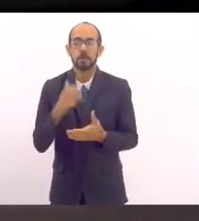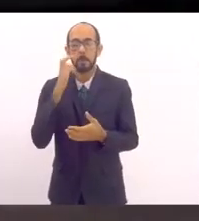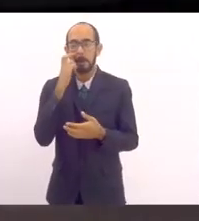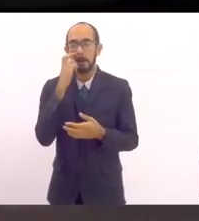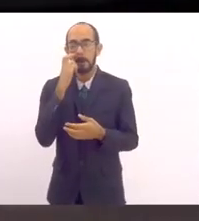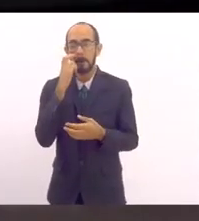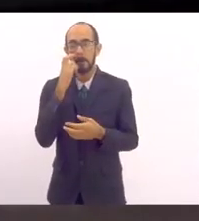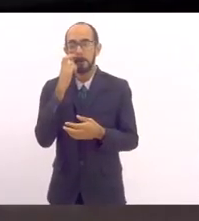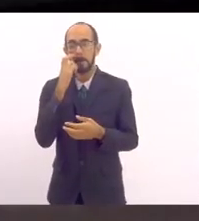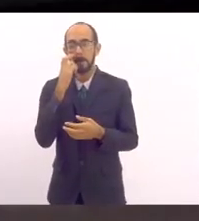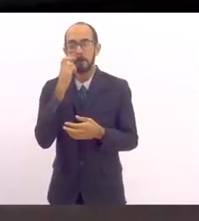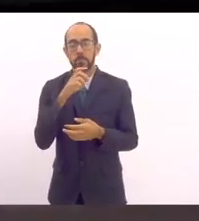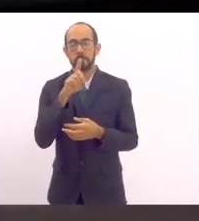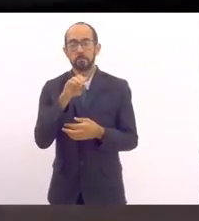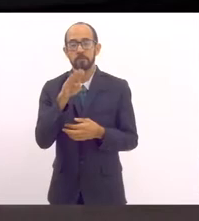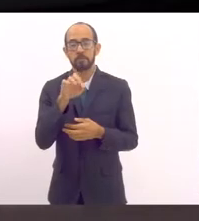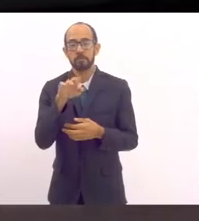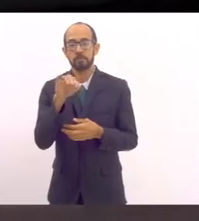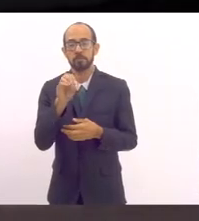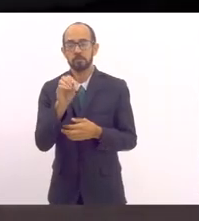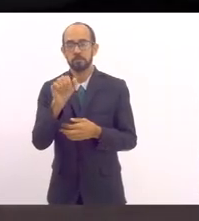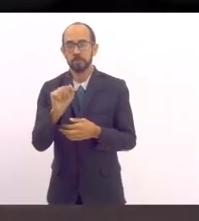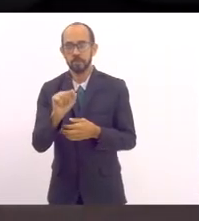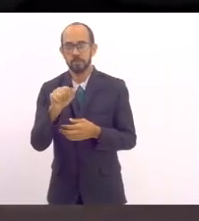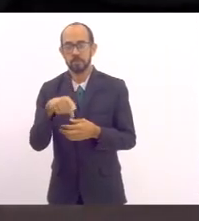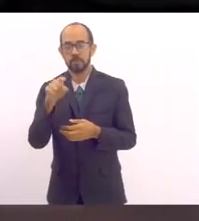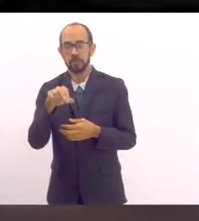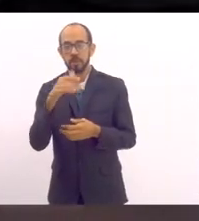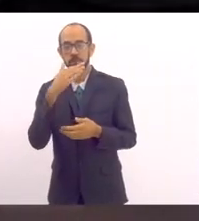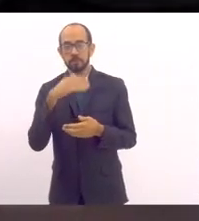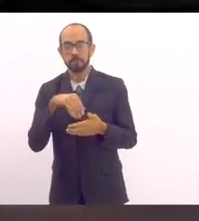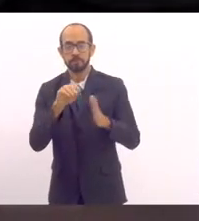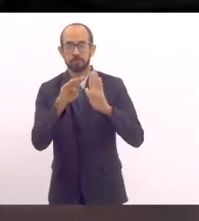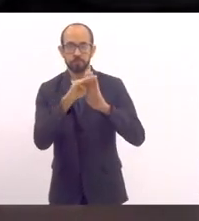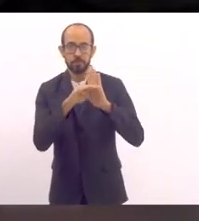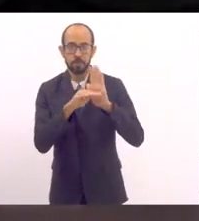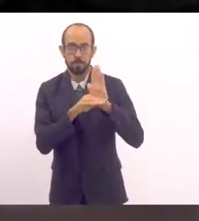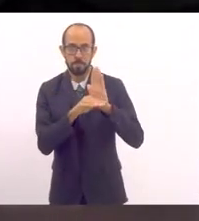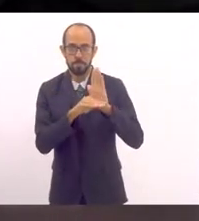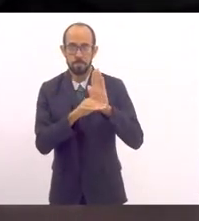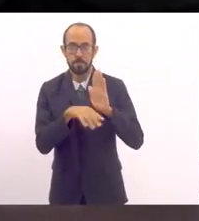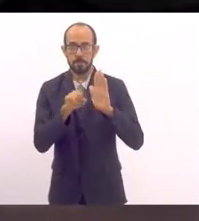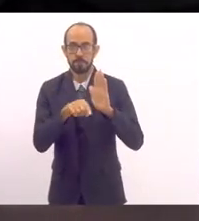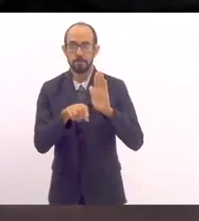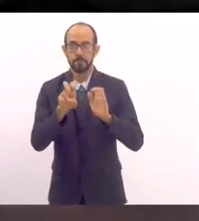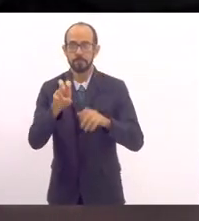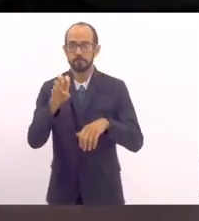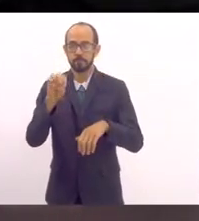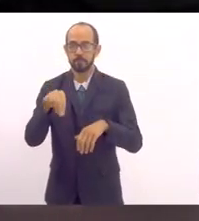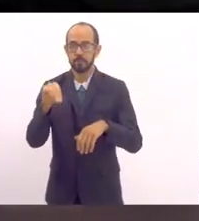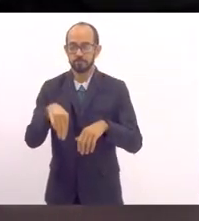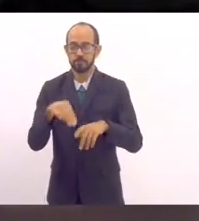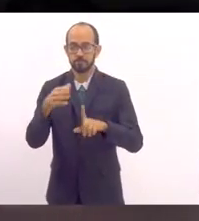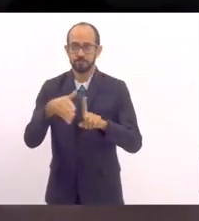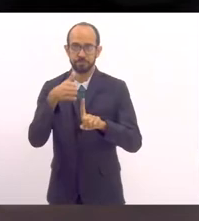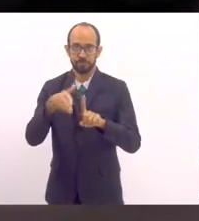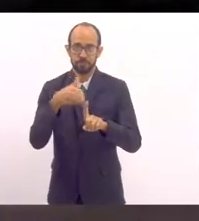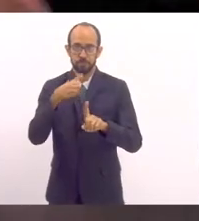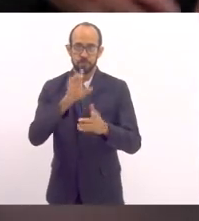Ela irá levar a lista até vossas senhorias. Será dado o máximo de 5 minutos para fazer o uso da